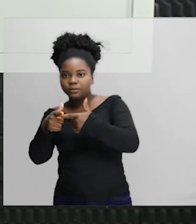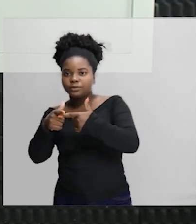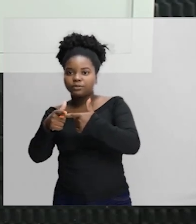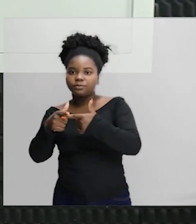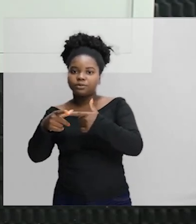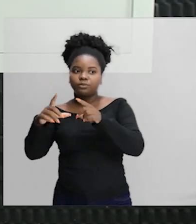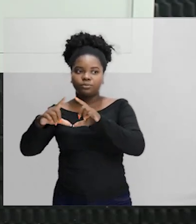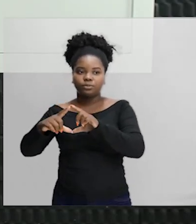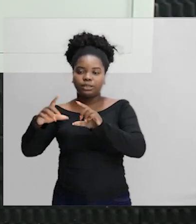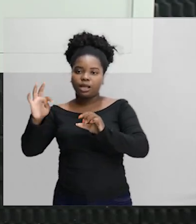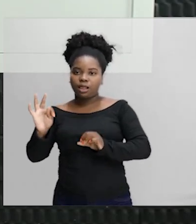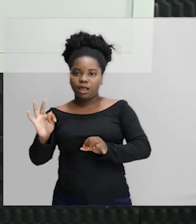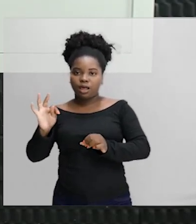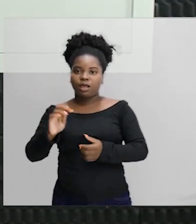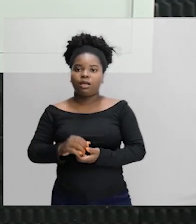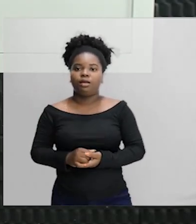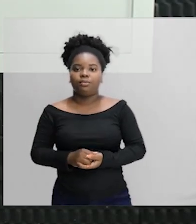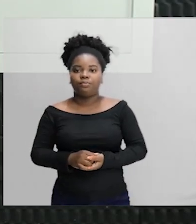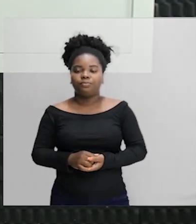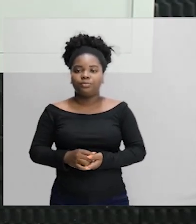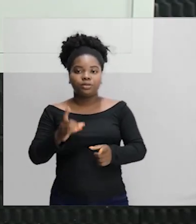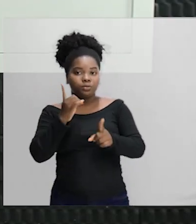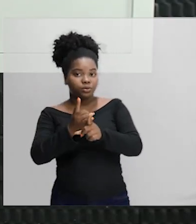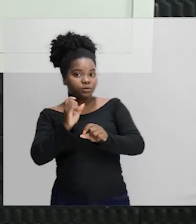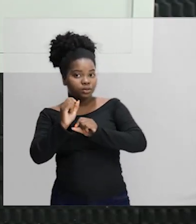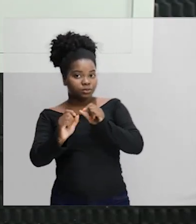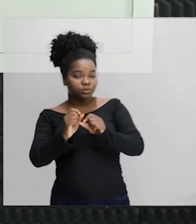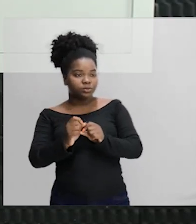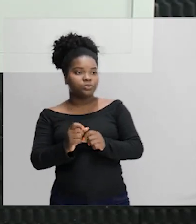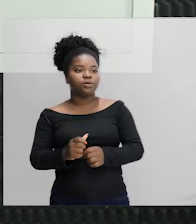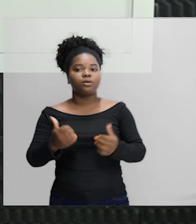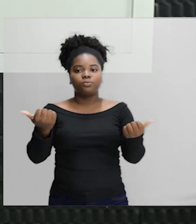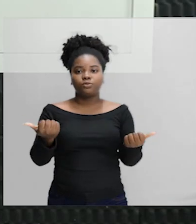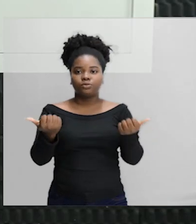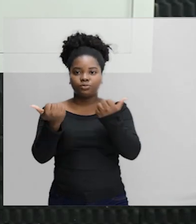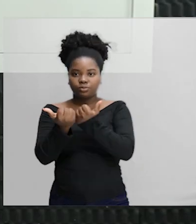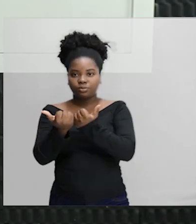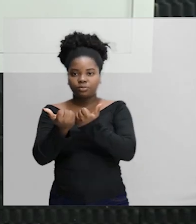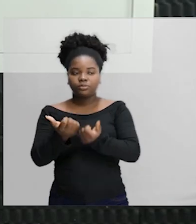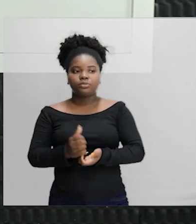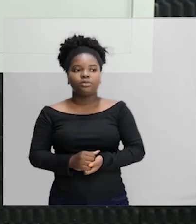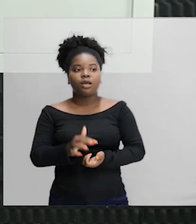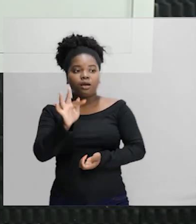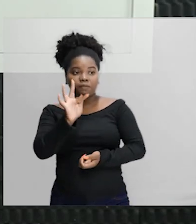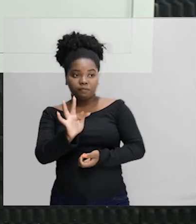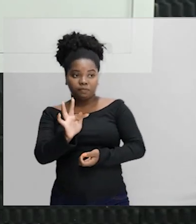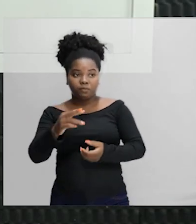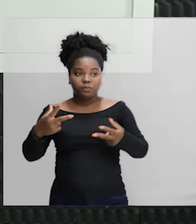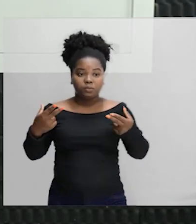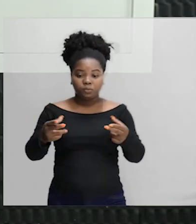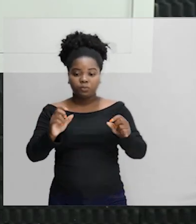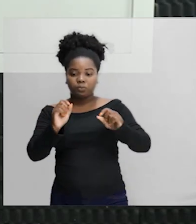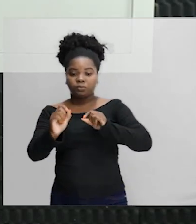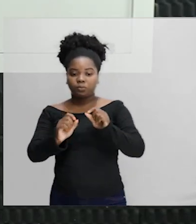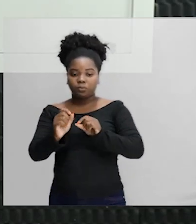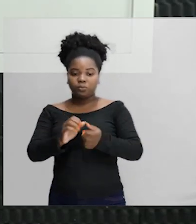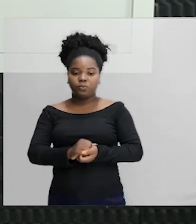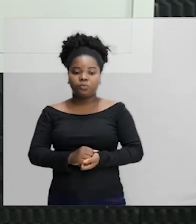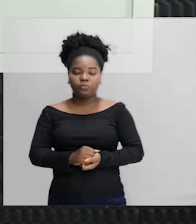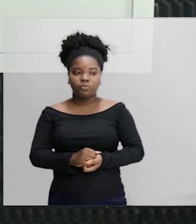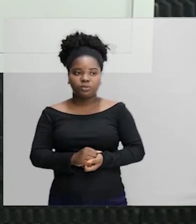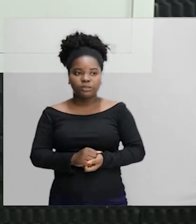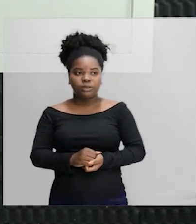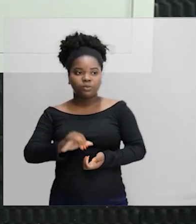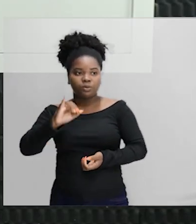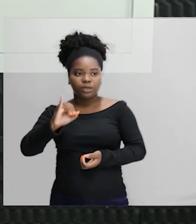tempo, ok? Então nós encontramos o quê? Substituindo, que a força é igual, ó,